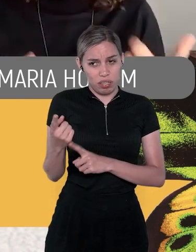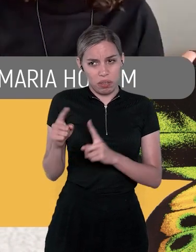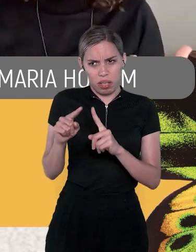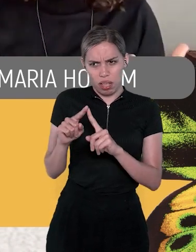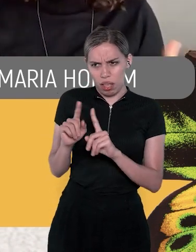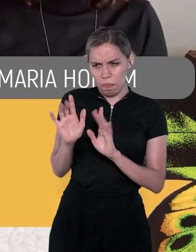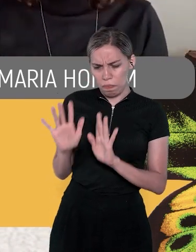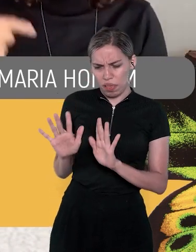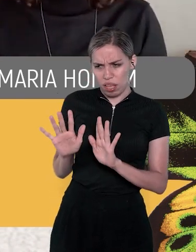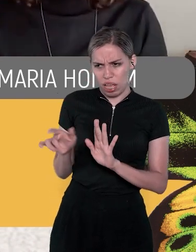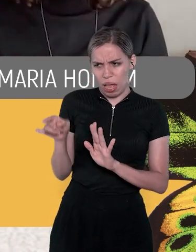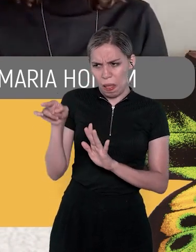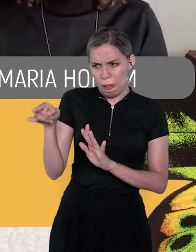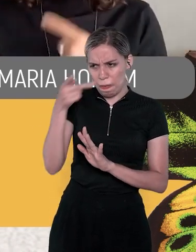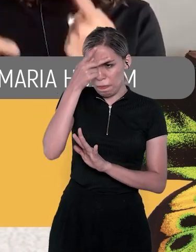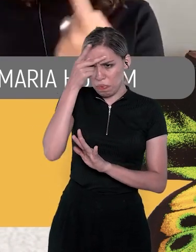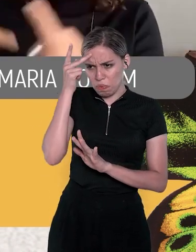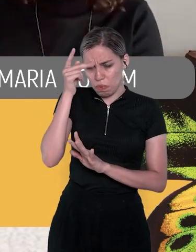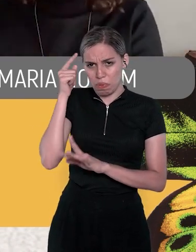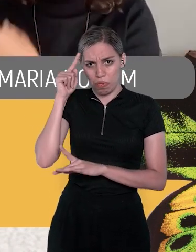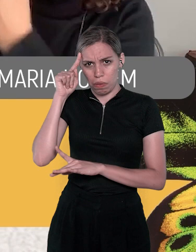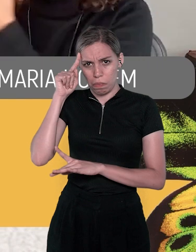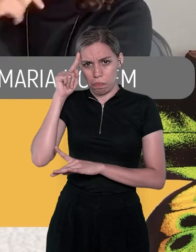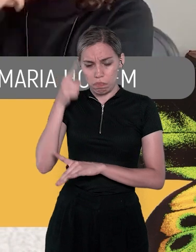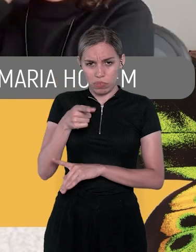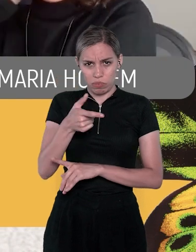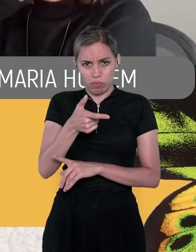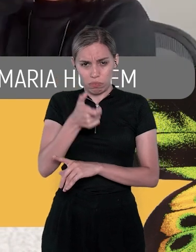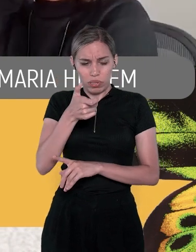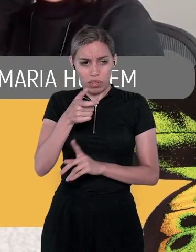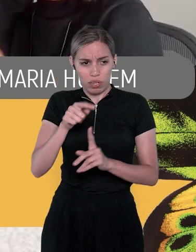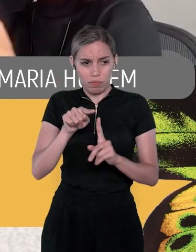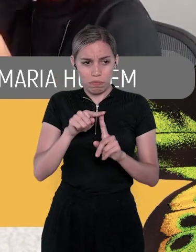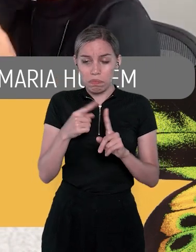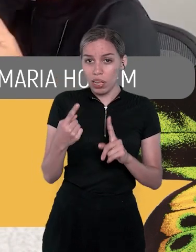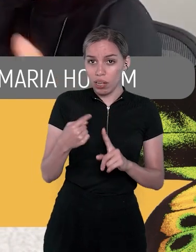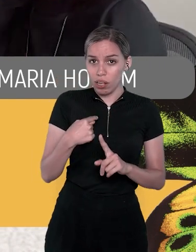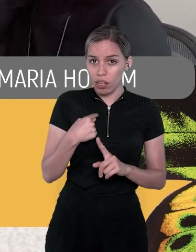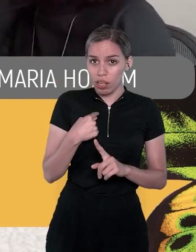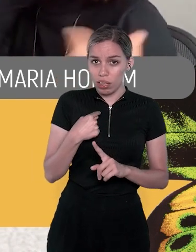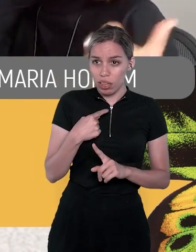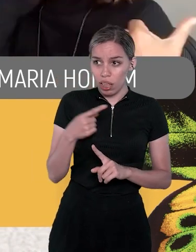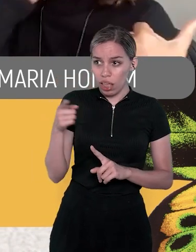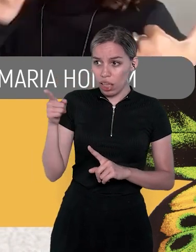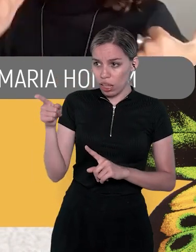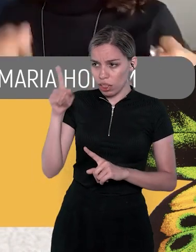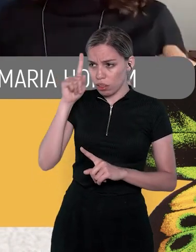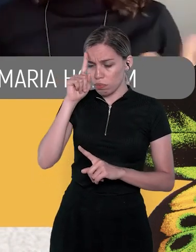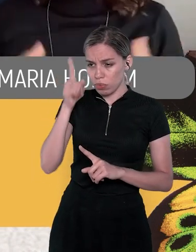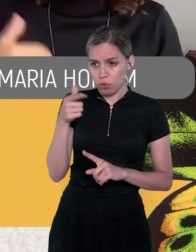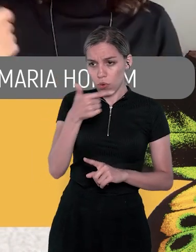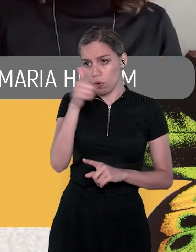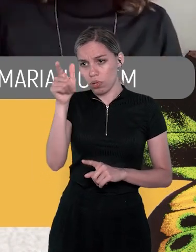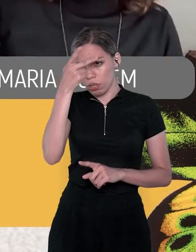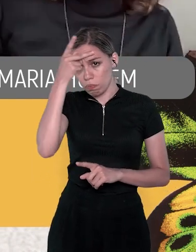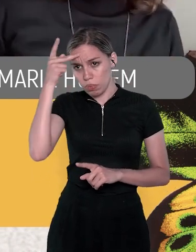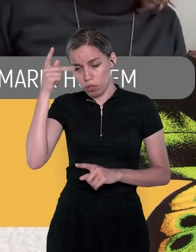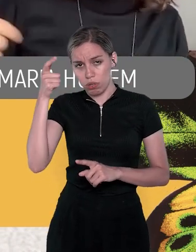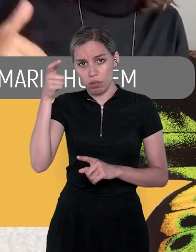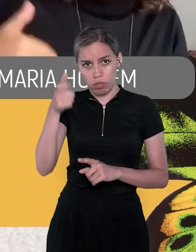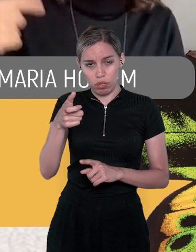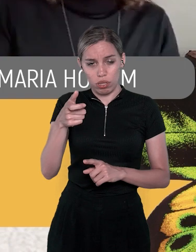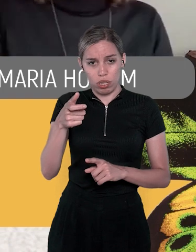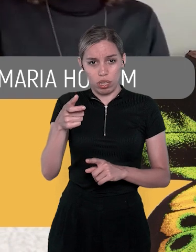ele não mandou matar diretamente, mas ele é amigo do cara que mandou matar, e a gente foi andar de barco, Ilhabela,